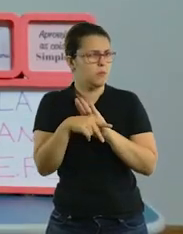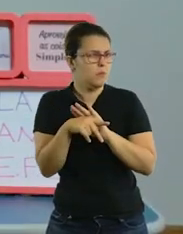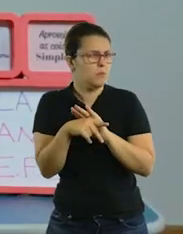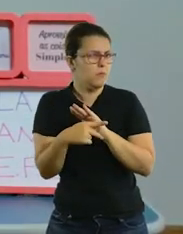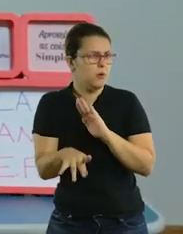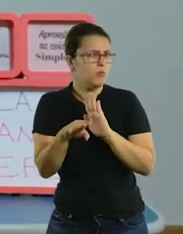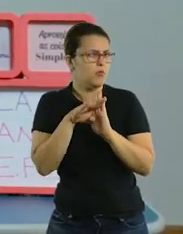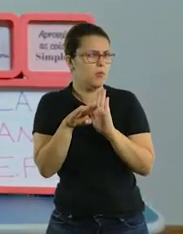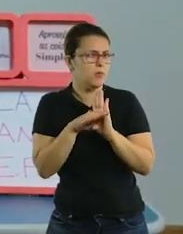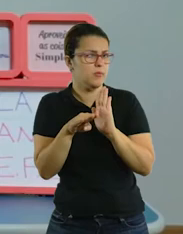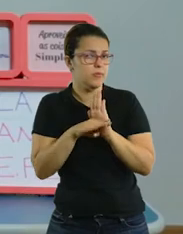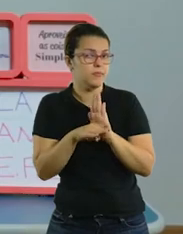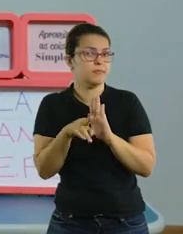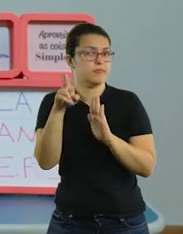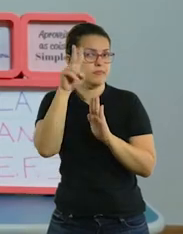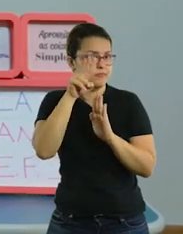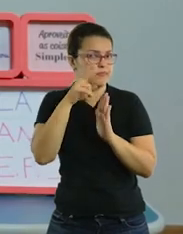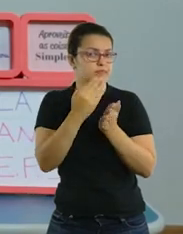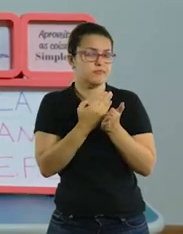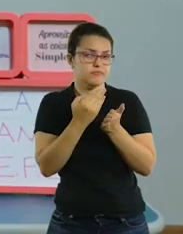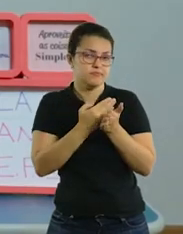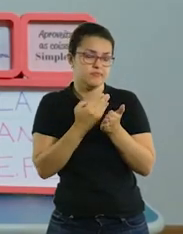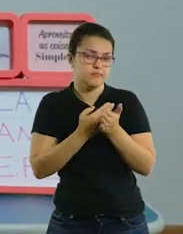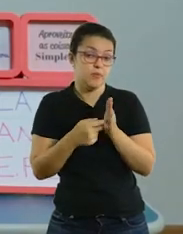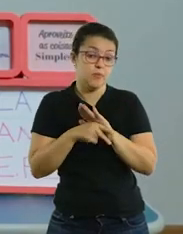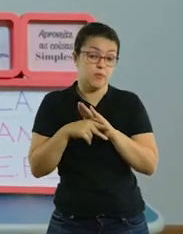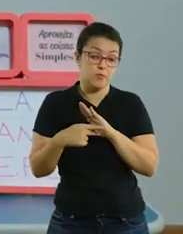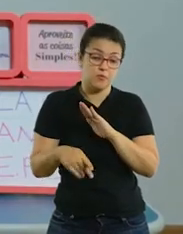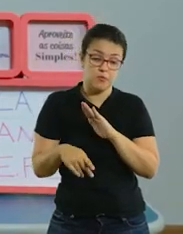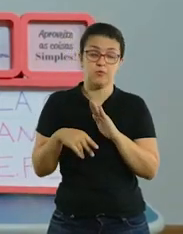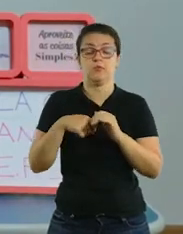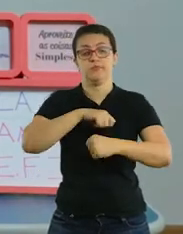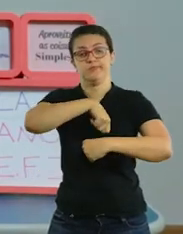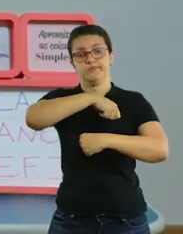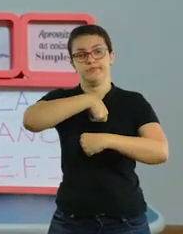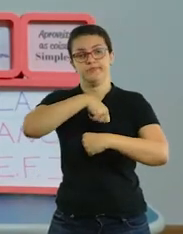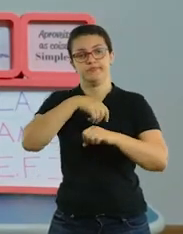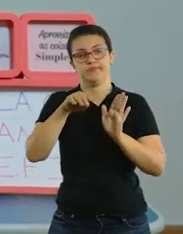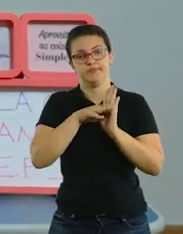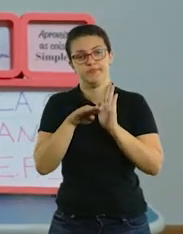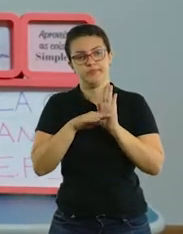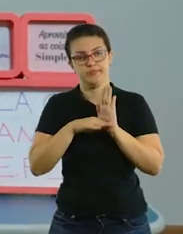receita. Então não esqueça, pegue o caderno para montar a sua receita.